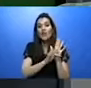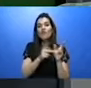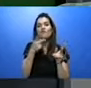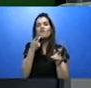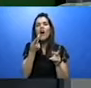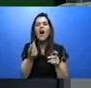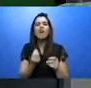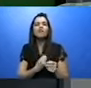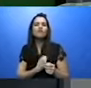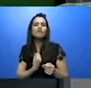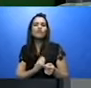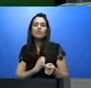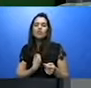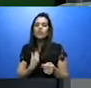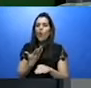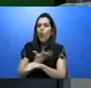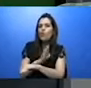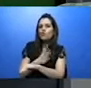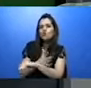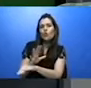e os costumes dele, certo?